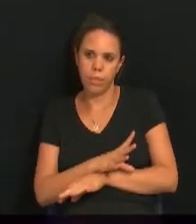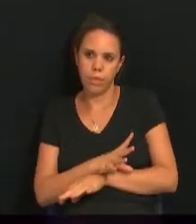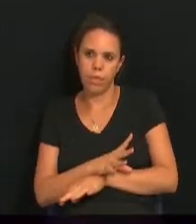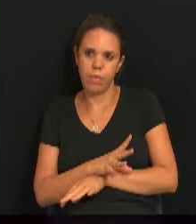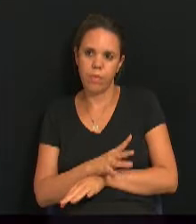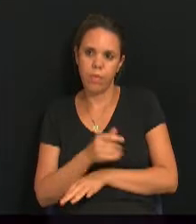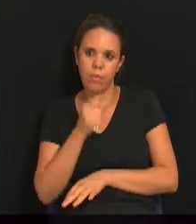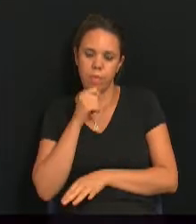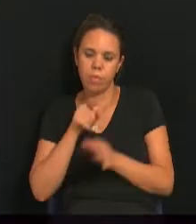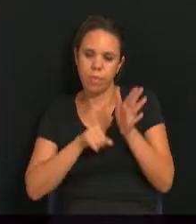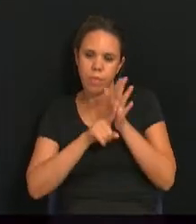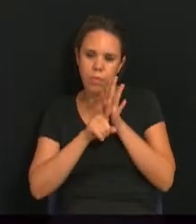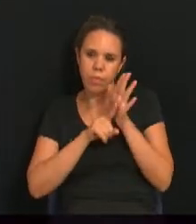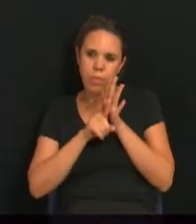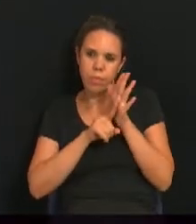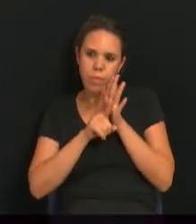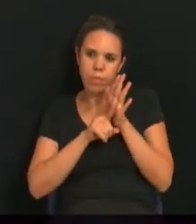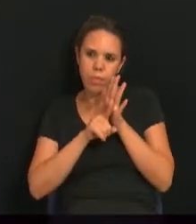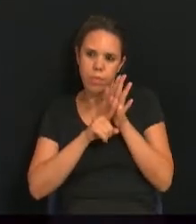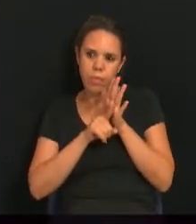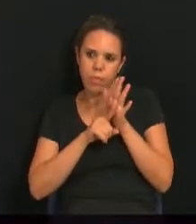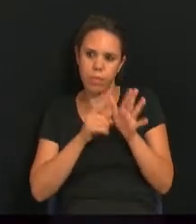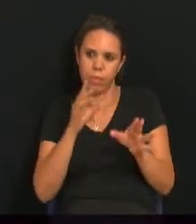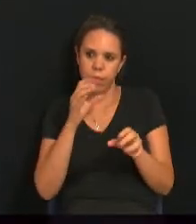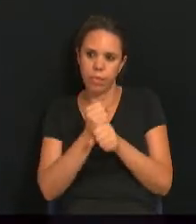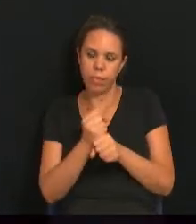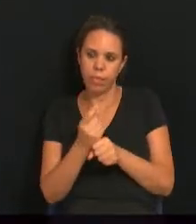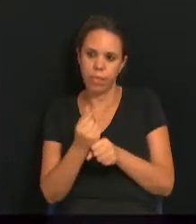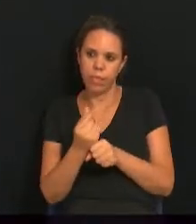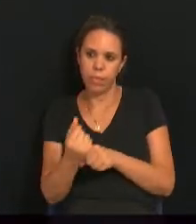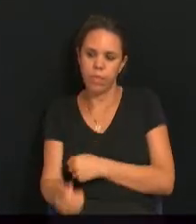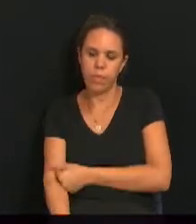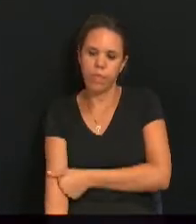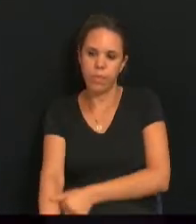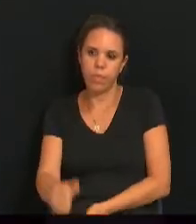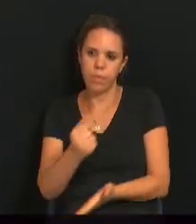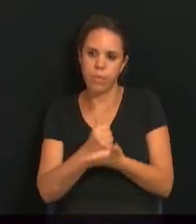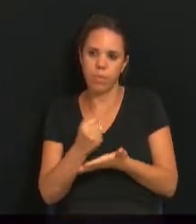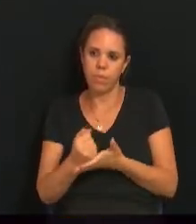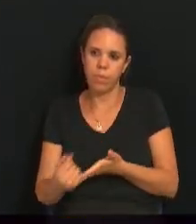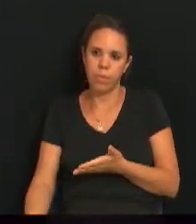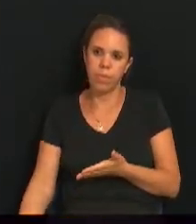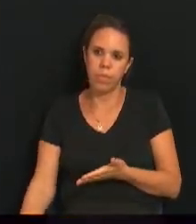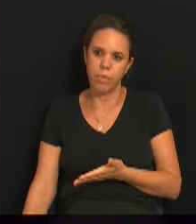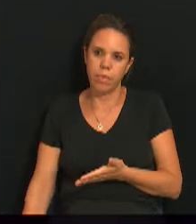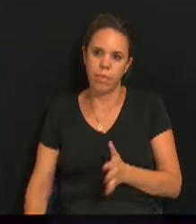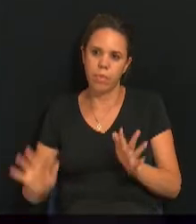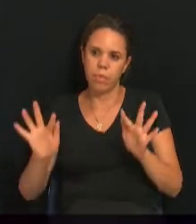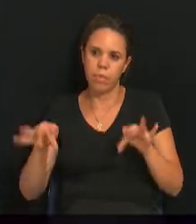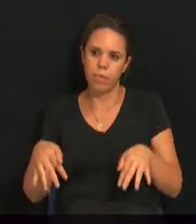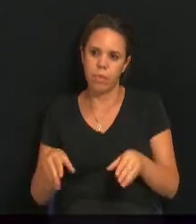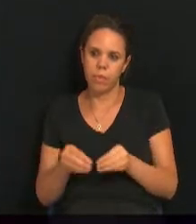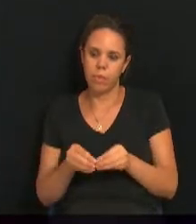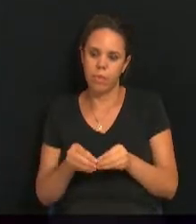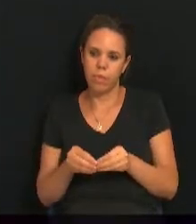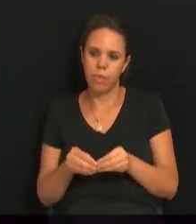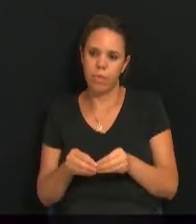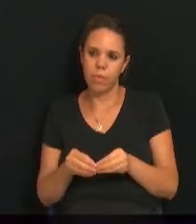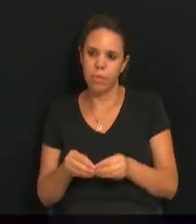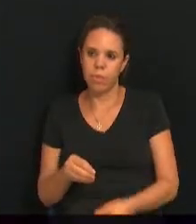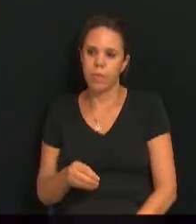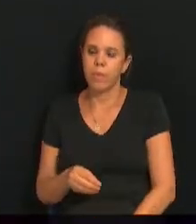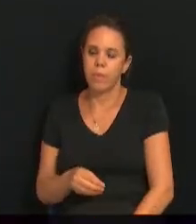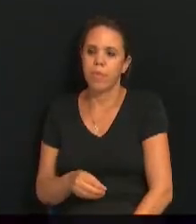de estudo do impacto financeiro, uma vez que isso implicaria em contratação de profissionais. E, por fim, agora, no processo